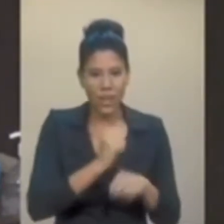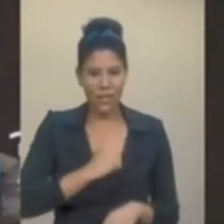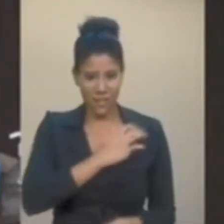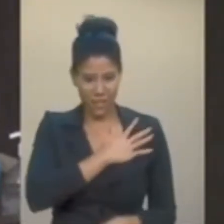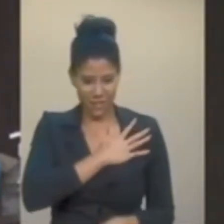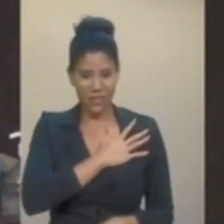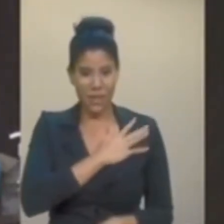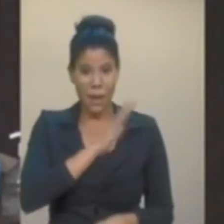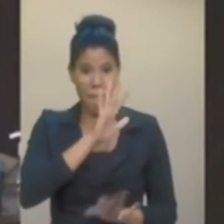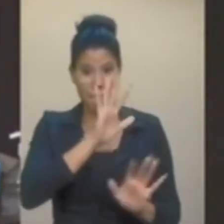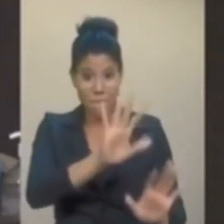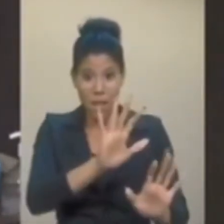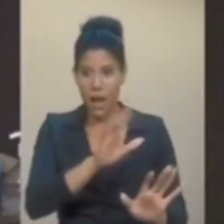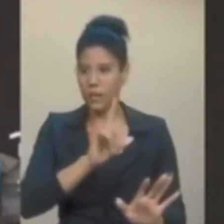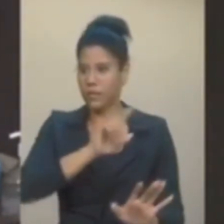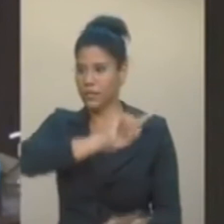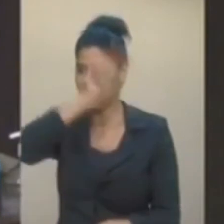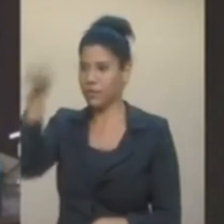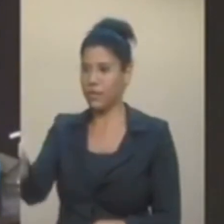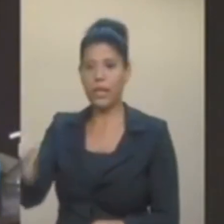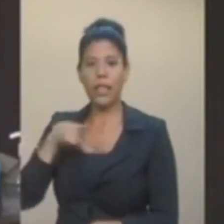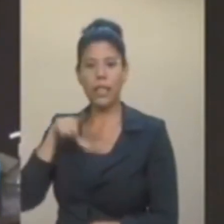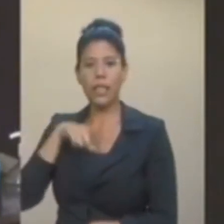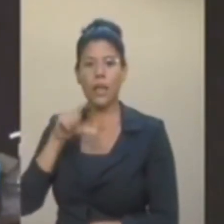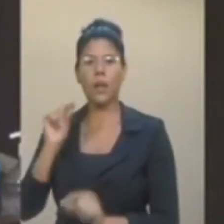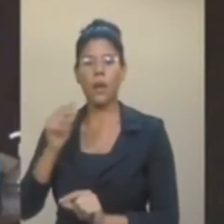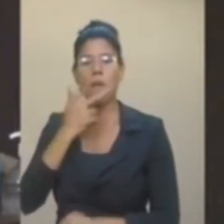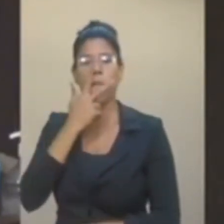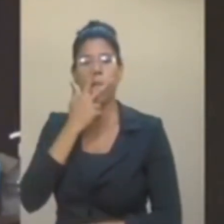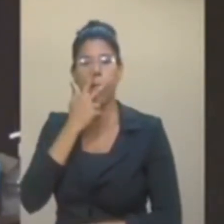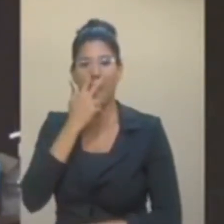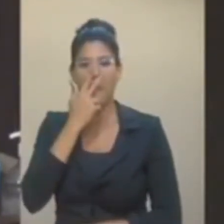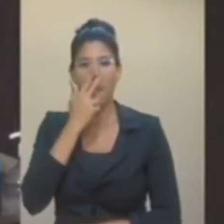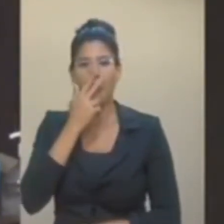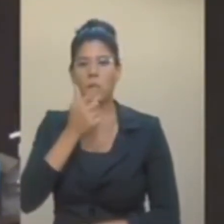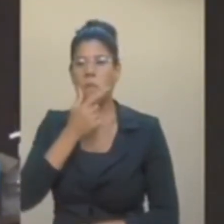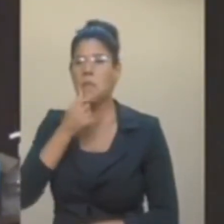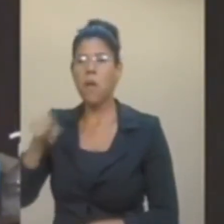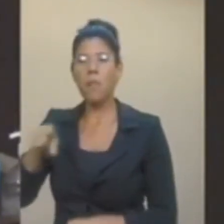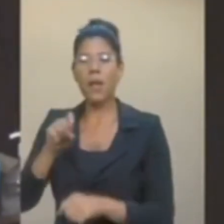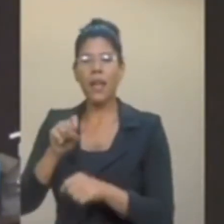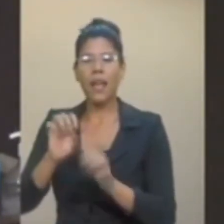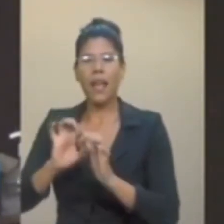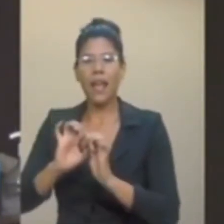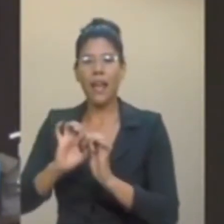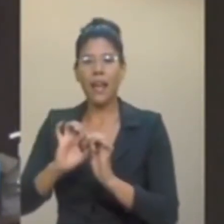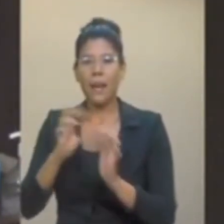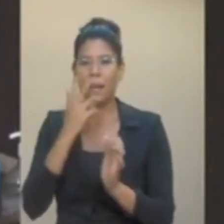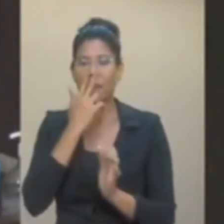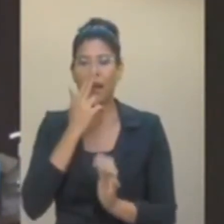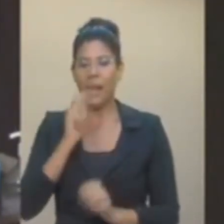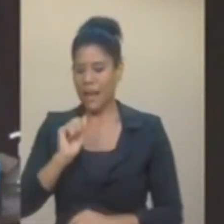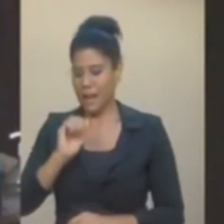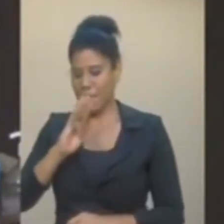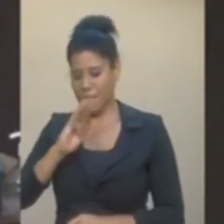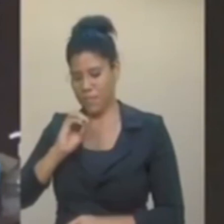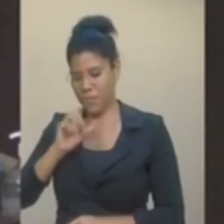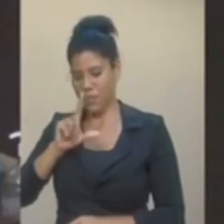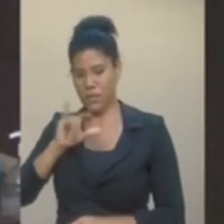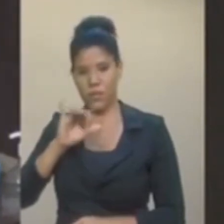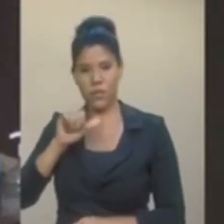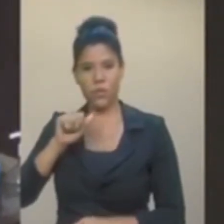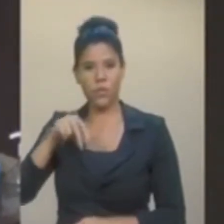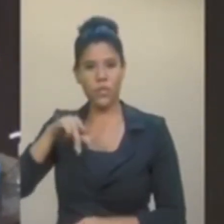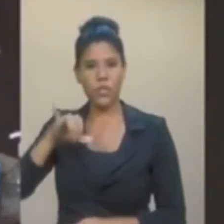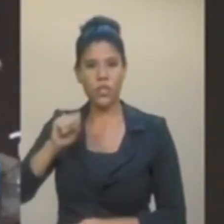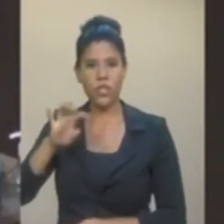que do outro lado, há o abolicionista. Aquele que empresta a sua vida, o seu coração,